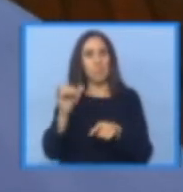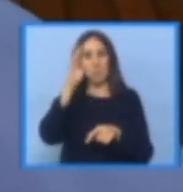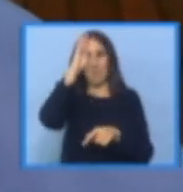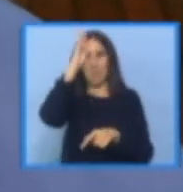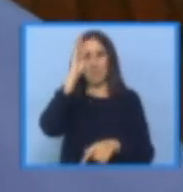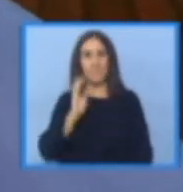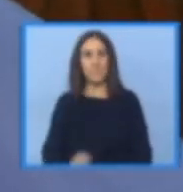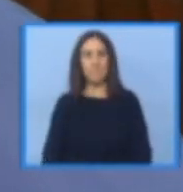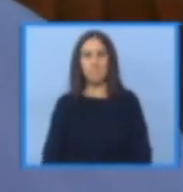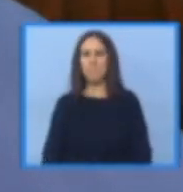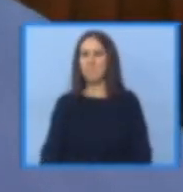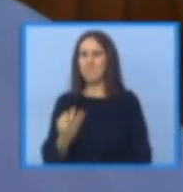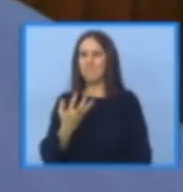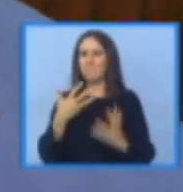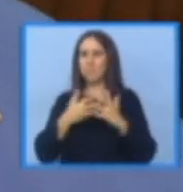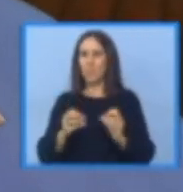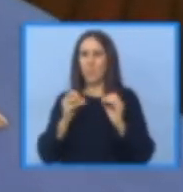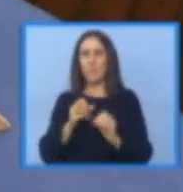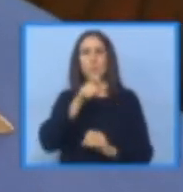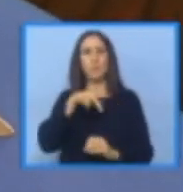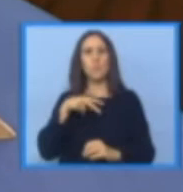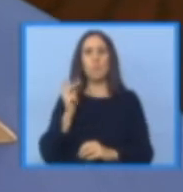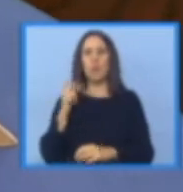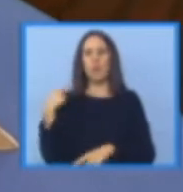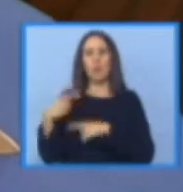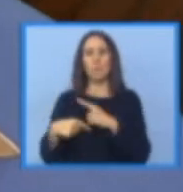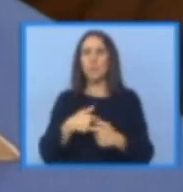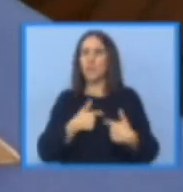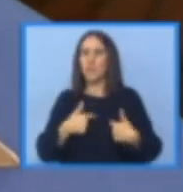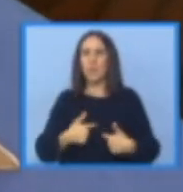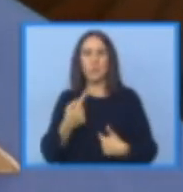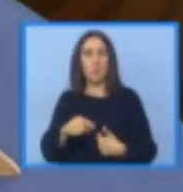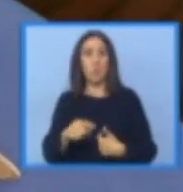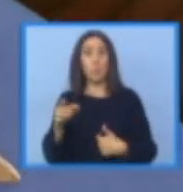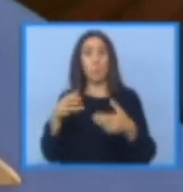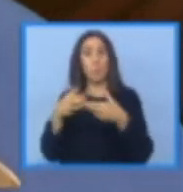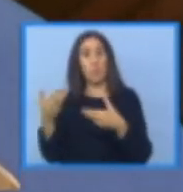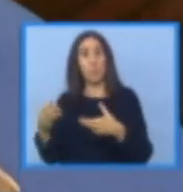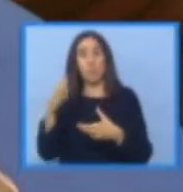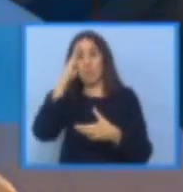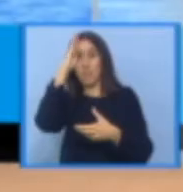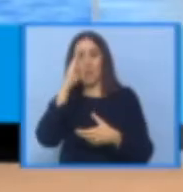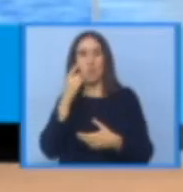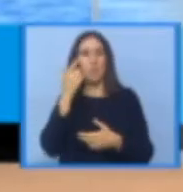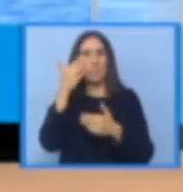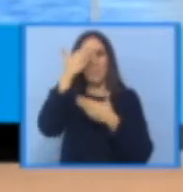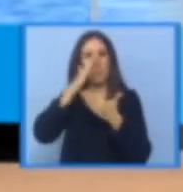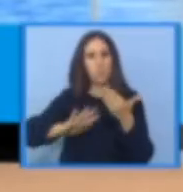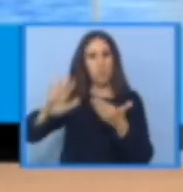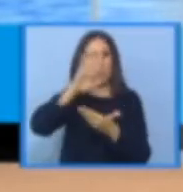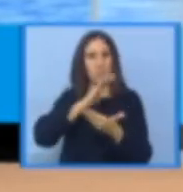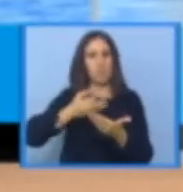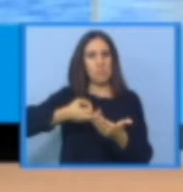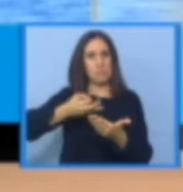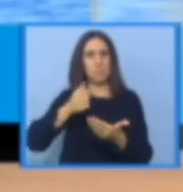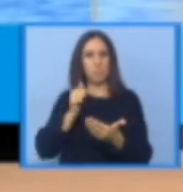Sem dúvida, de facto, os portugueses têm sido muito generosos ao longo destes anos com estas comunidades do Iraque e do Médio Oriente, em concreto, e